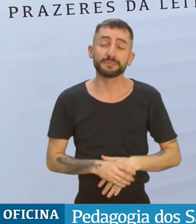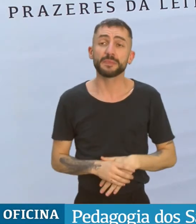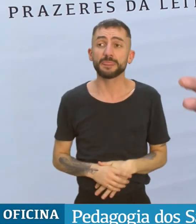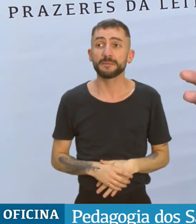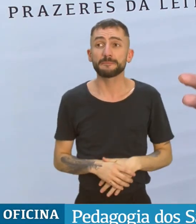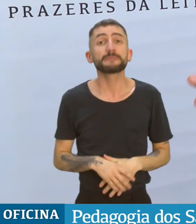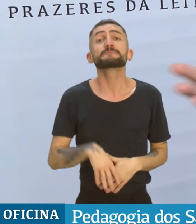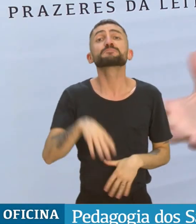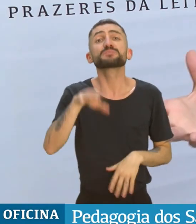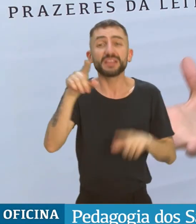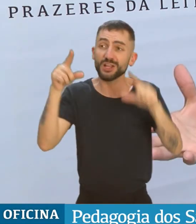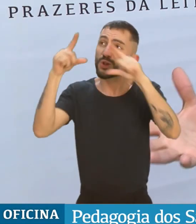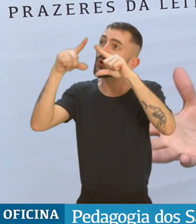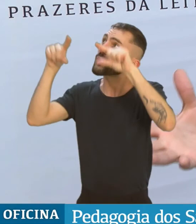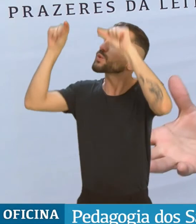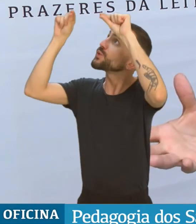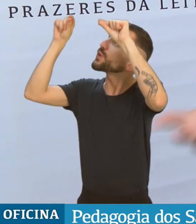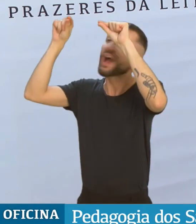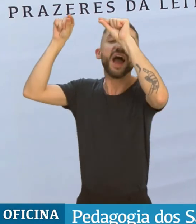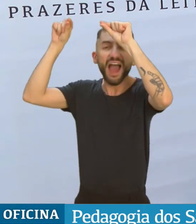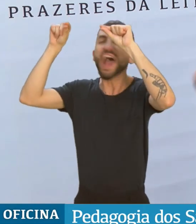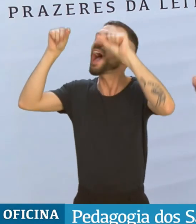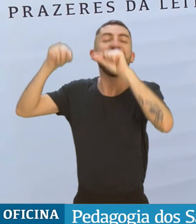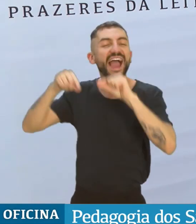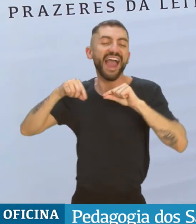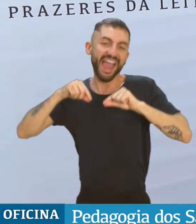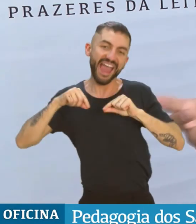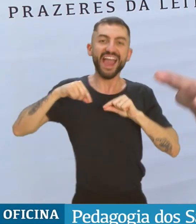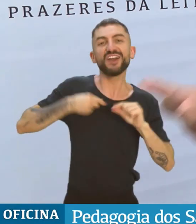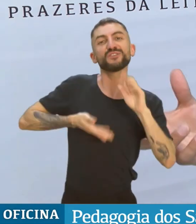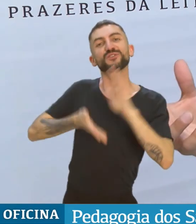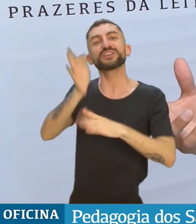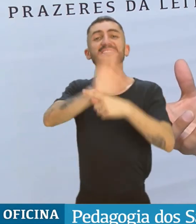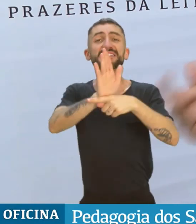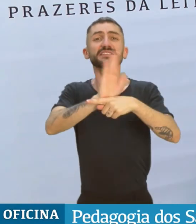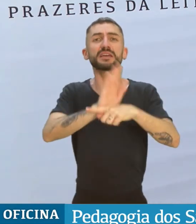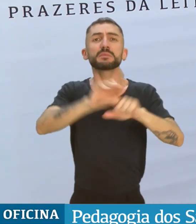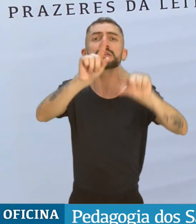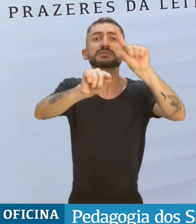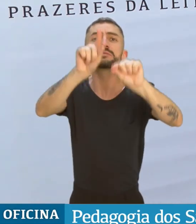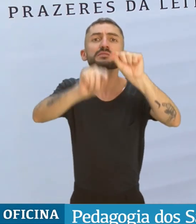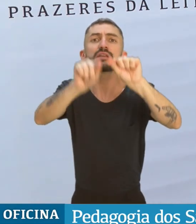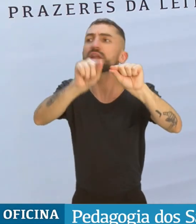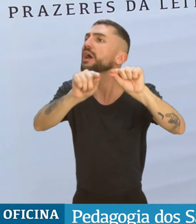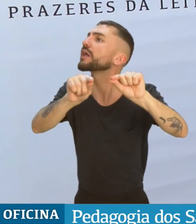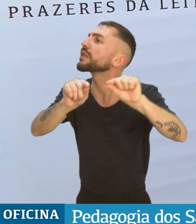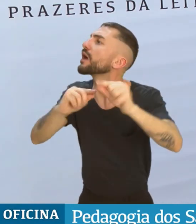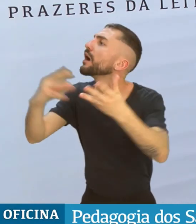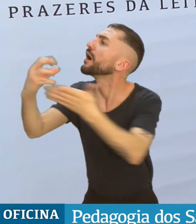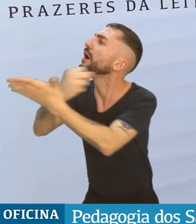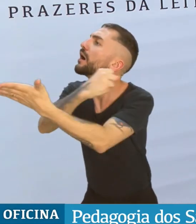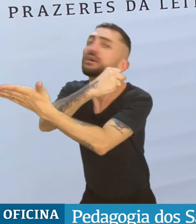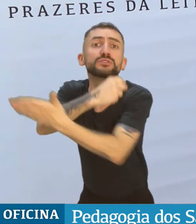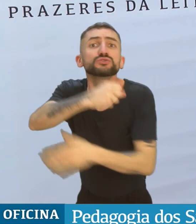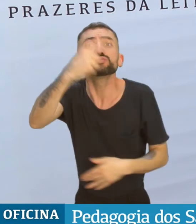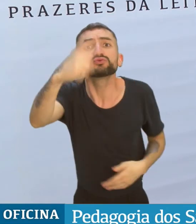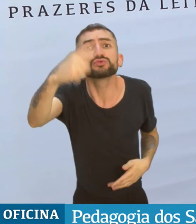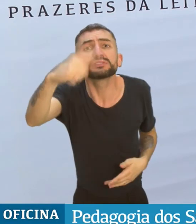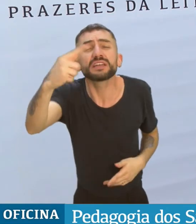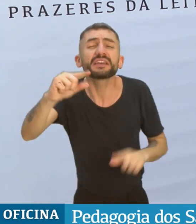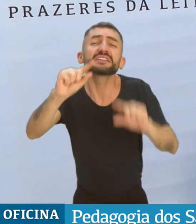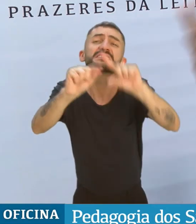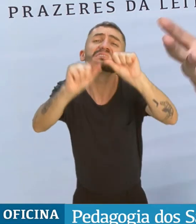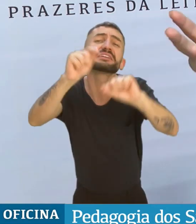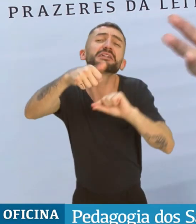A lua foi ao cinema, passava um filme engraçado, a história de uma estrela que não tinha namorado. Não tinha porque era apenas uma estrela bem